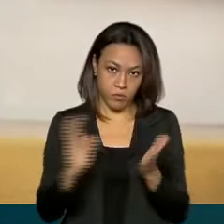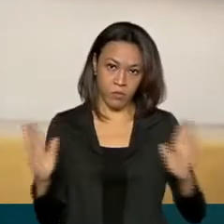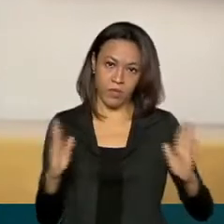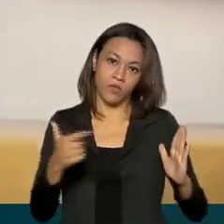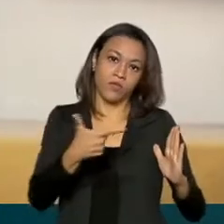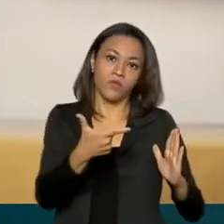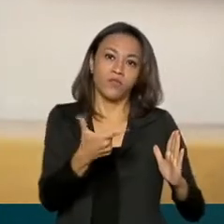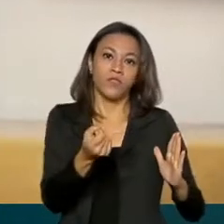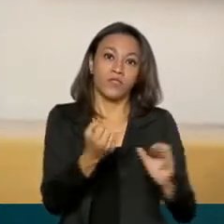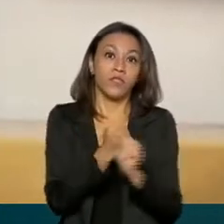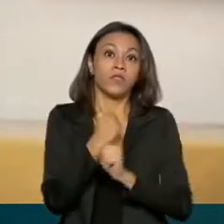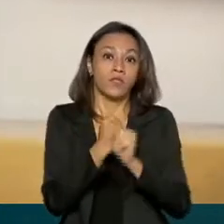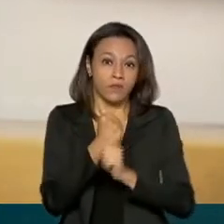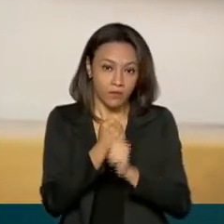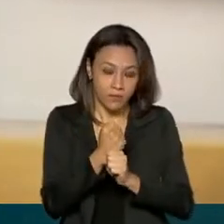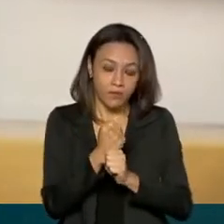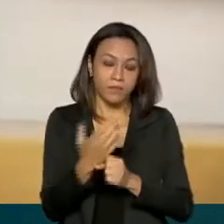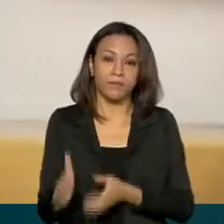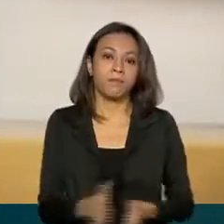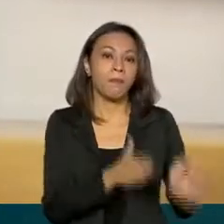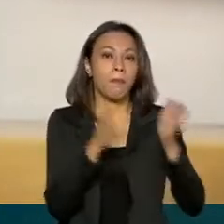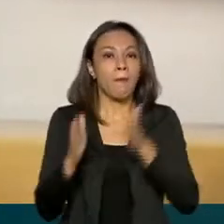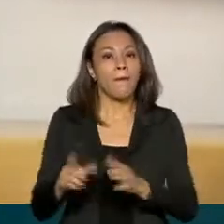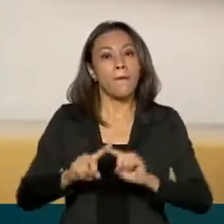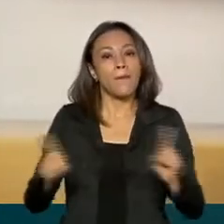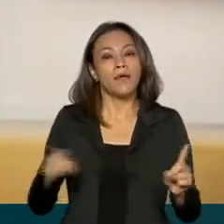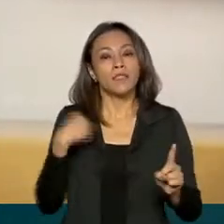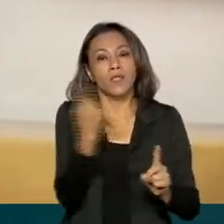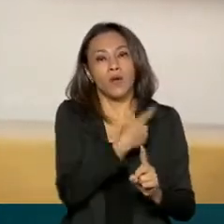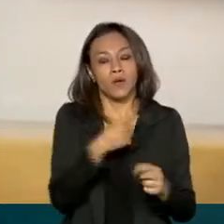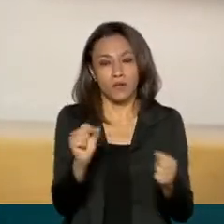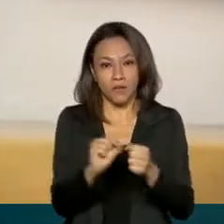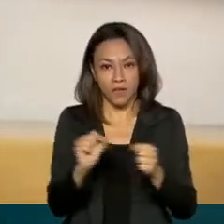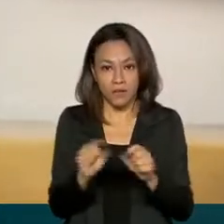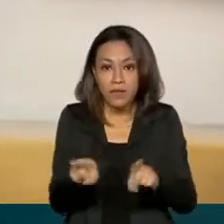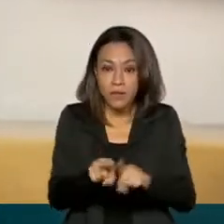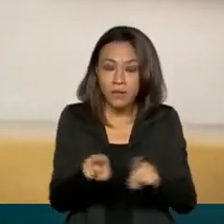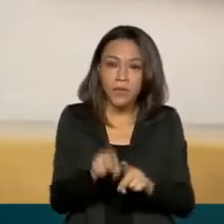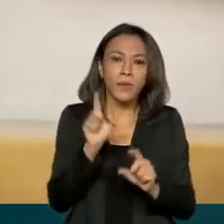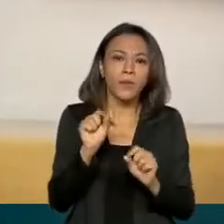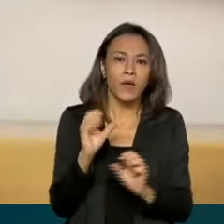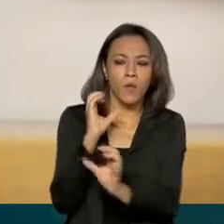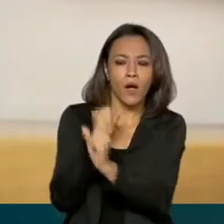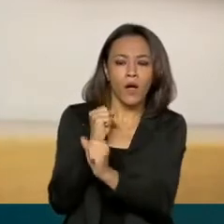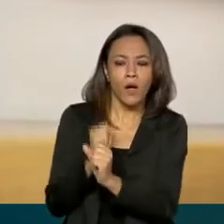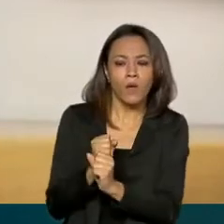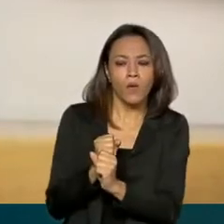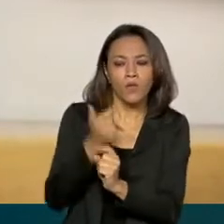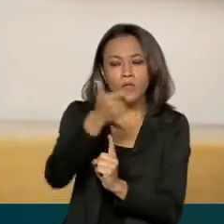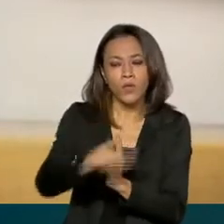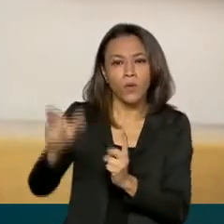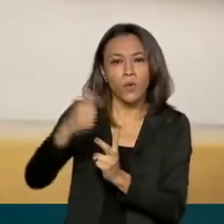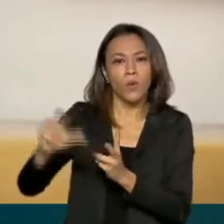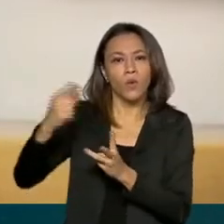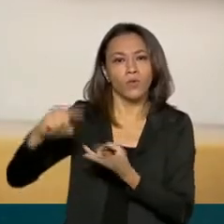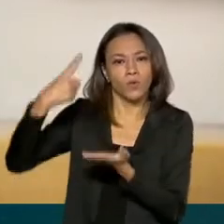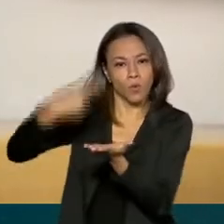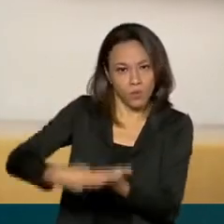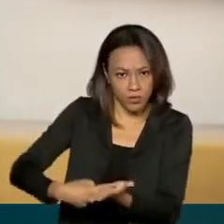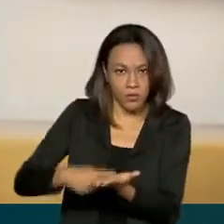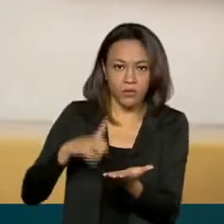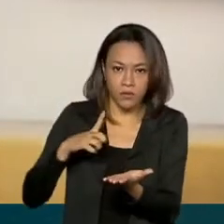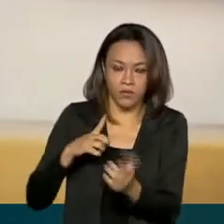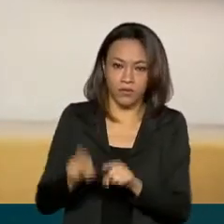a partir disso. Mas nós fazemos também o cálculo das demais obrigações. Então, existem, como eu